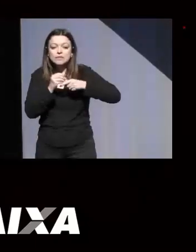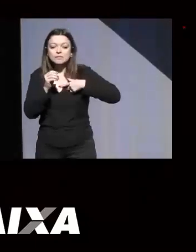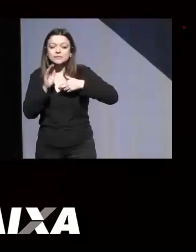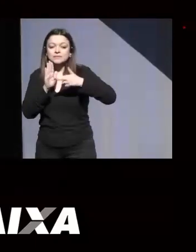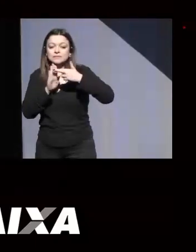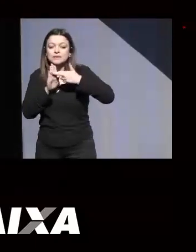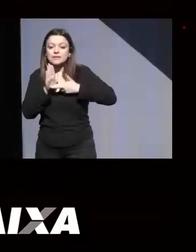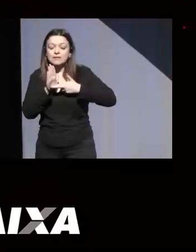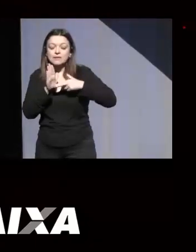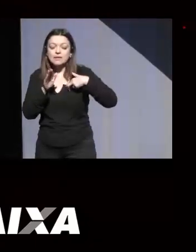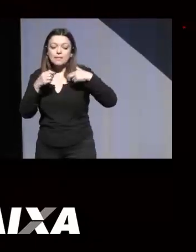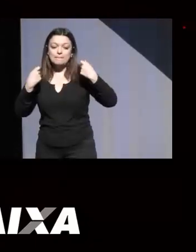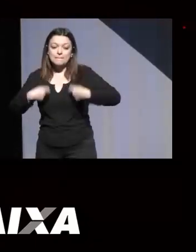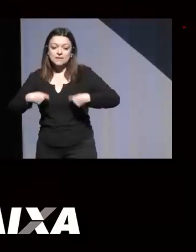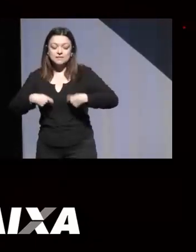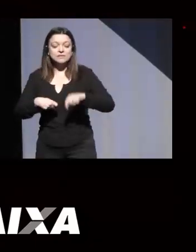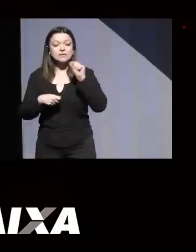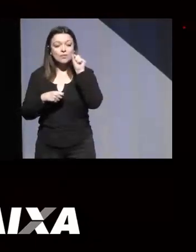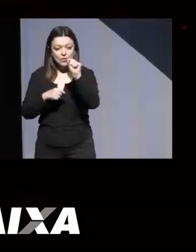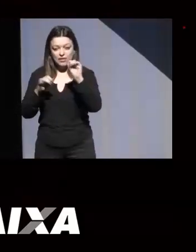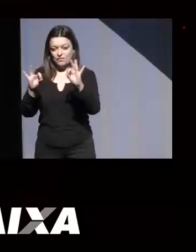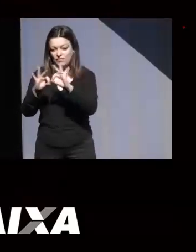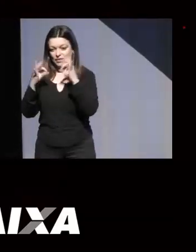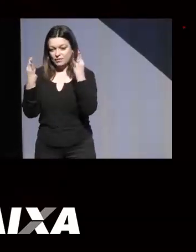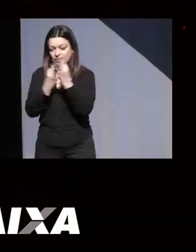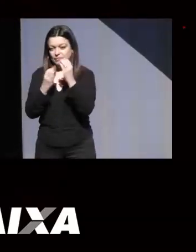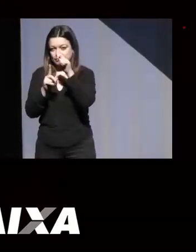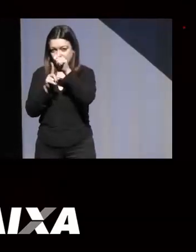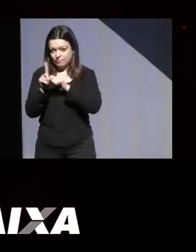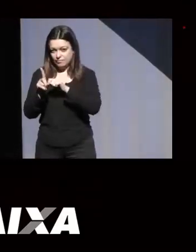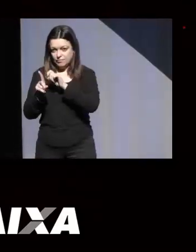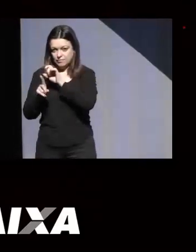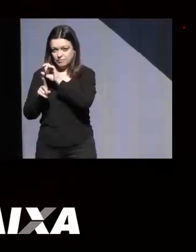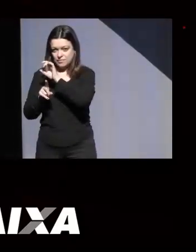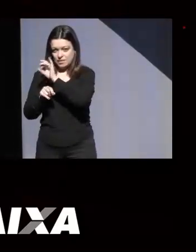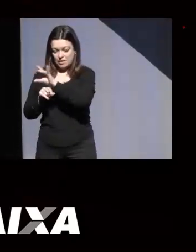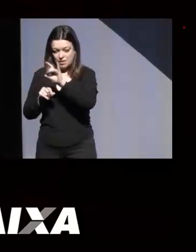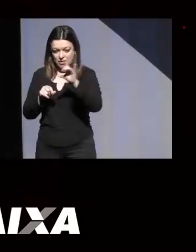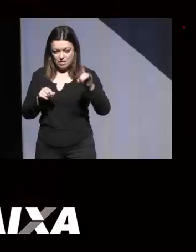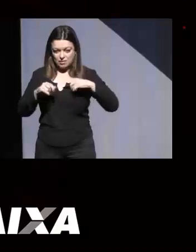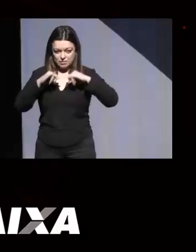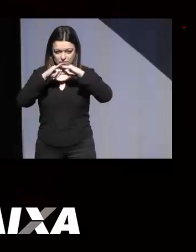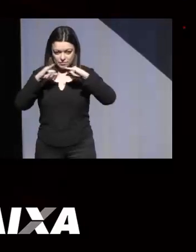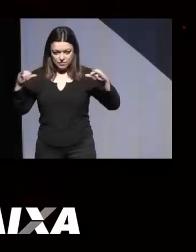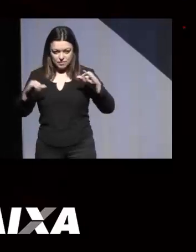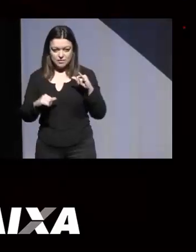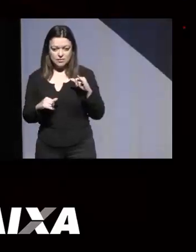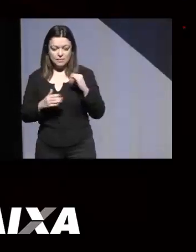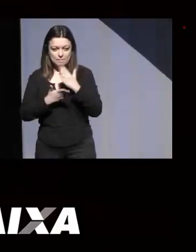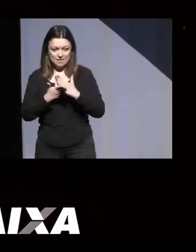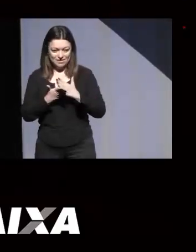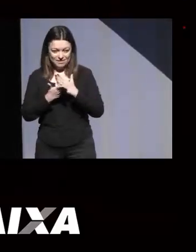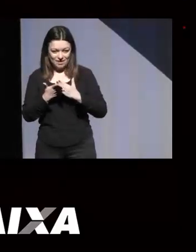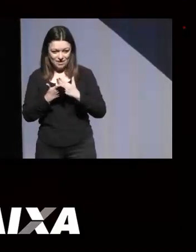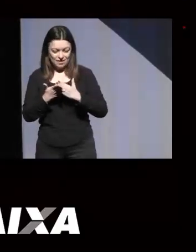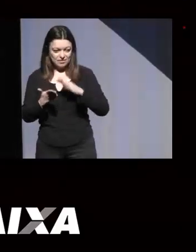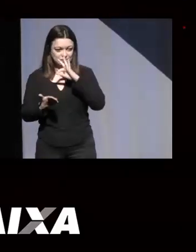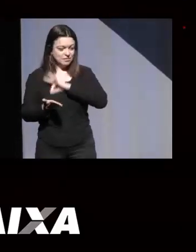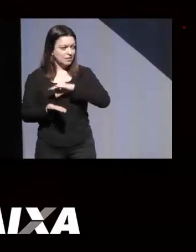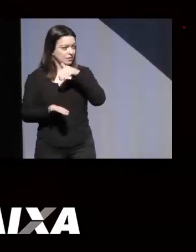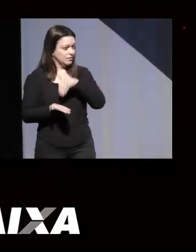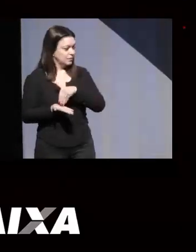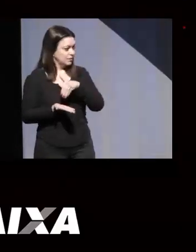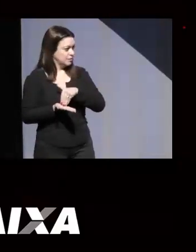requisitos: possuir renda familiar mensal per capita declarada de até meio salário mínimo. Ou seja, eu fiquei